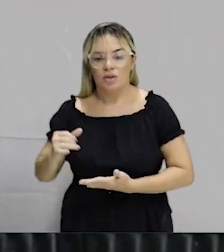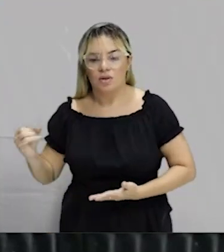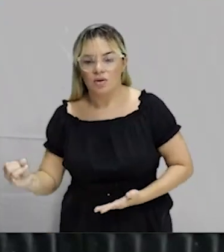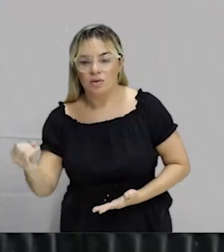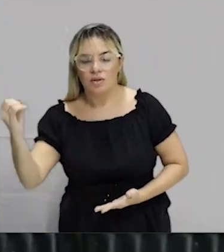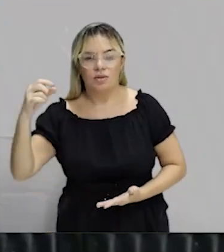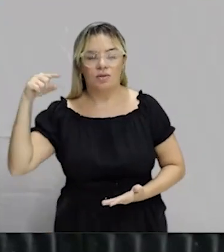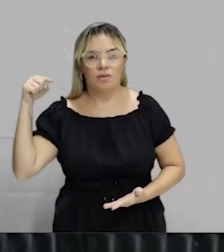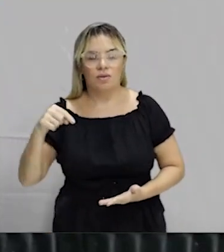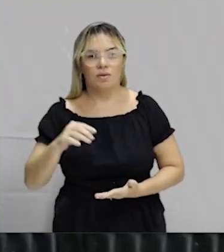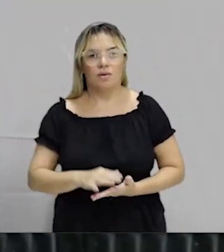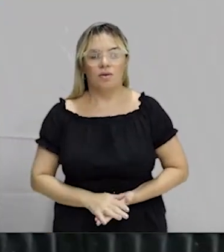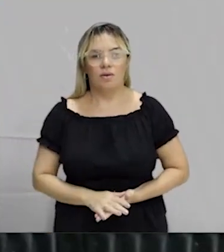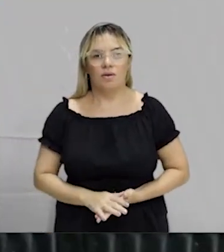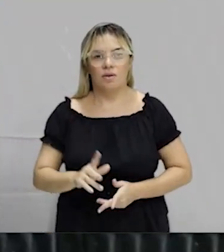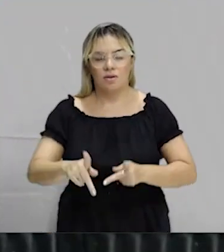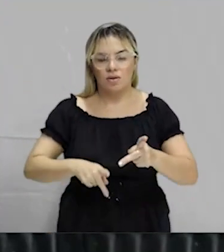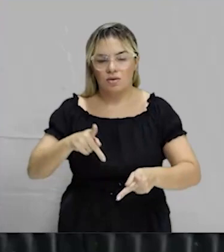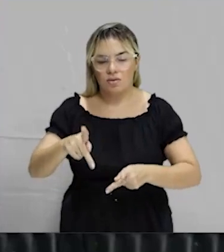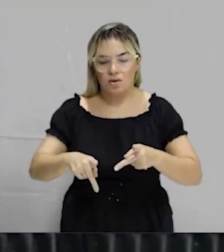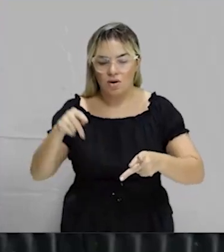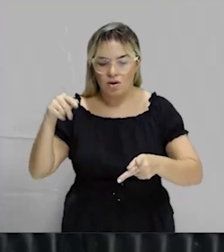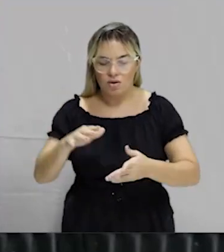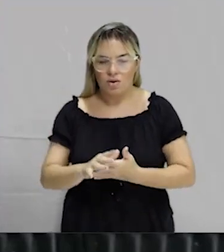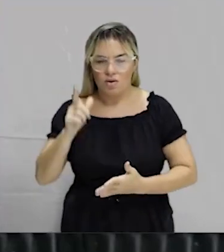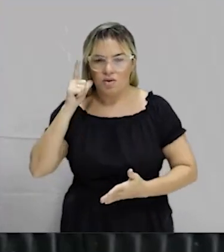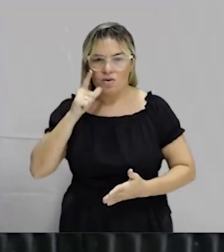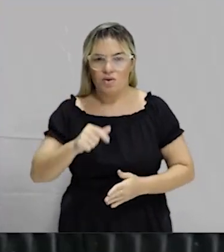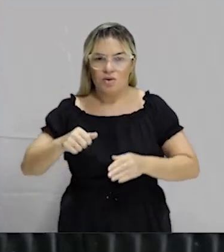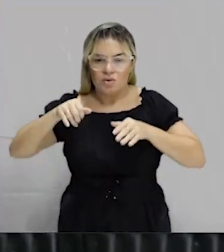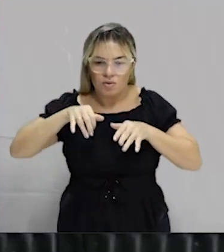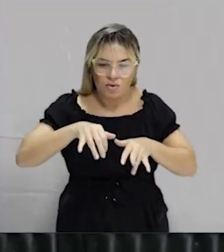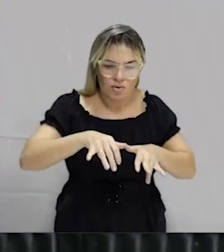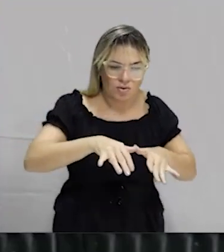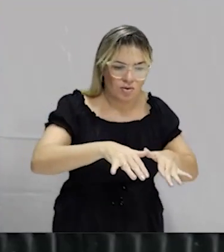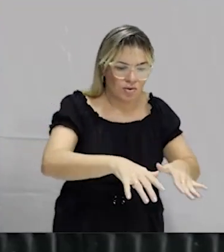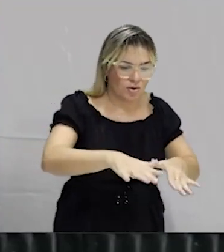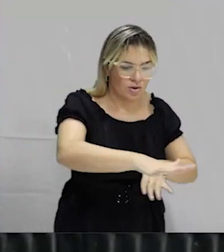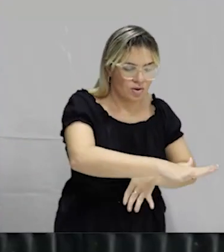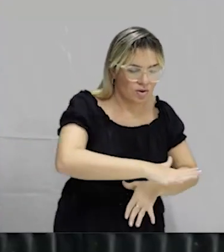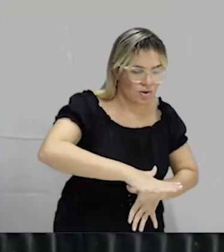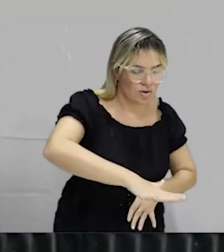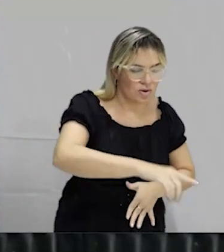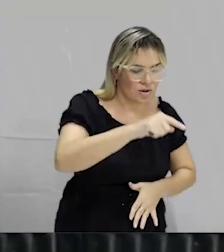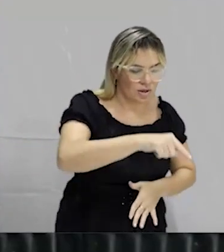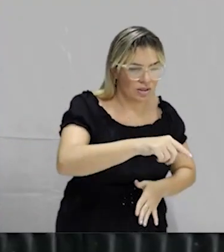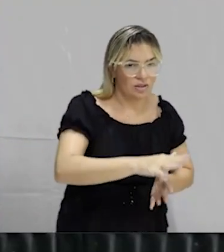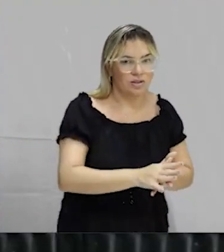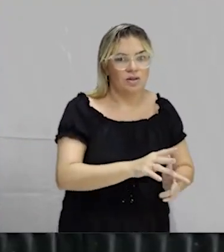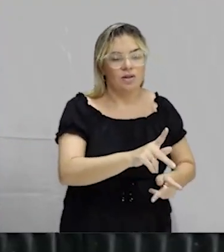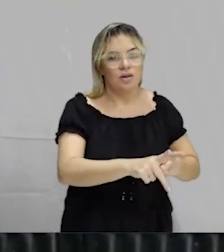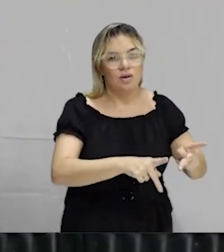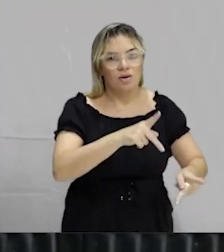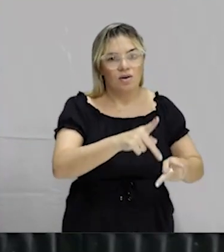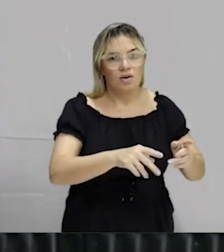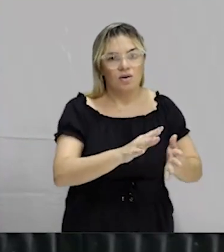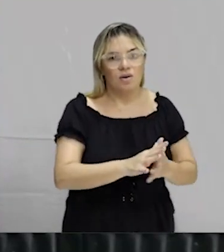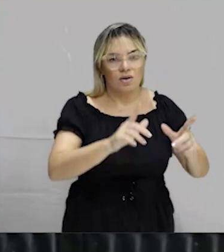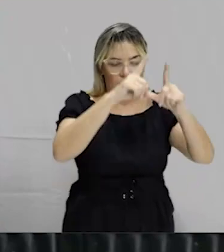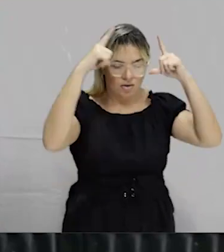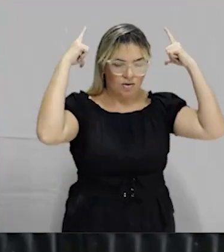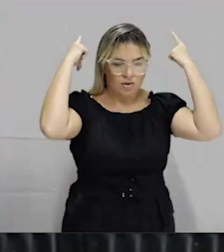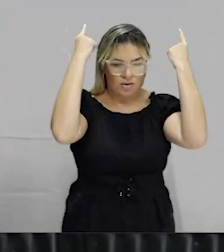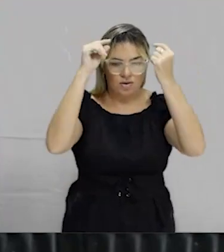que os persas não conseguissem avançar sobre esse território da Grécia. E